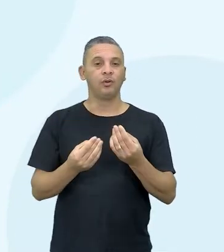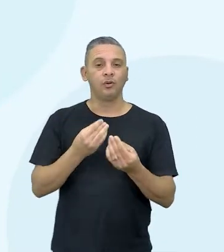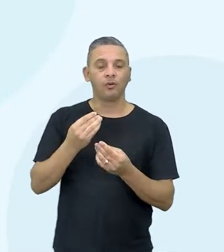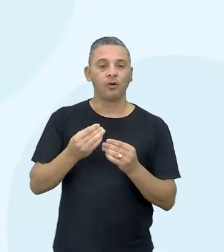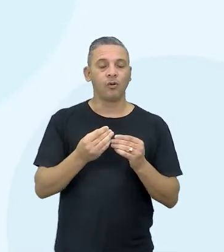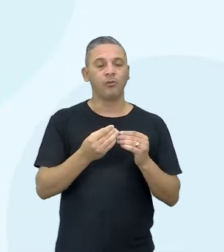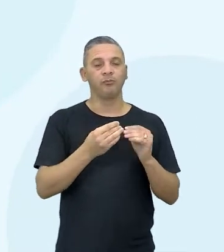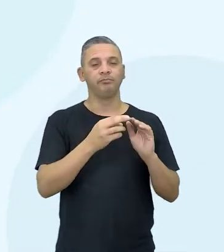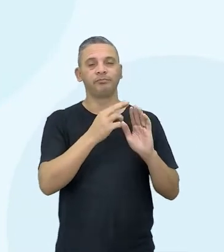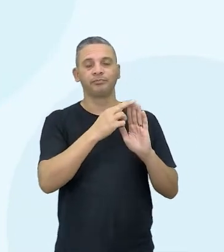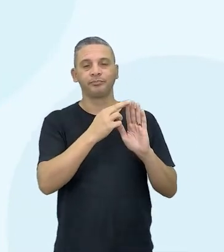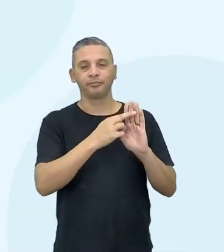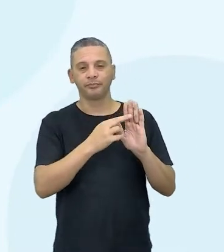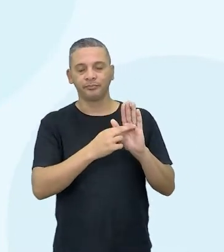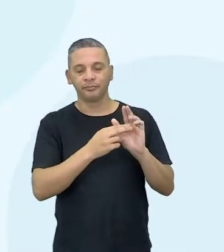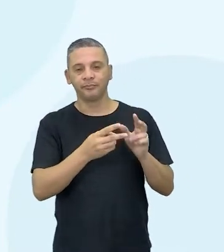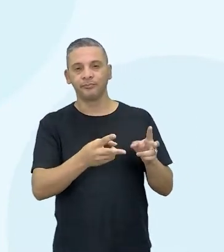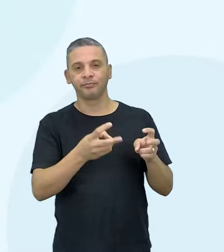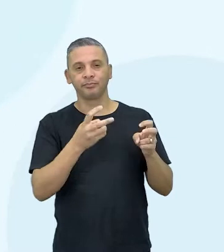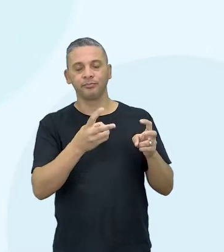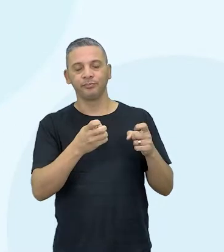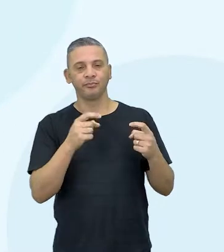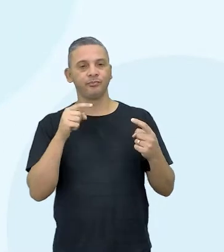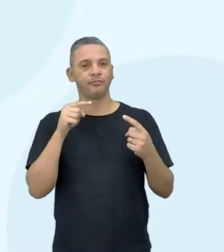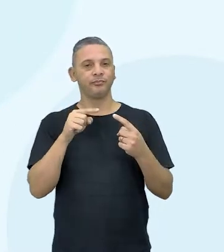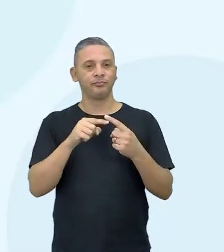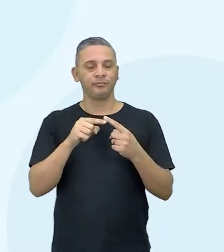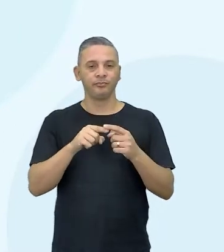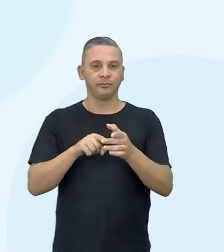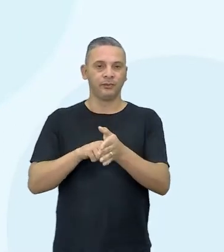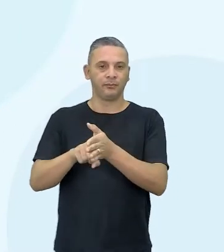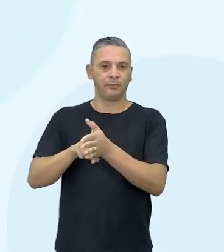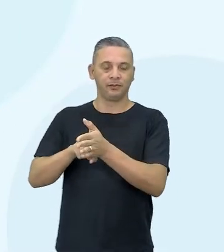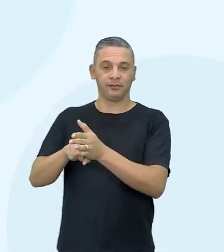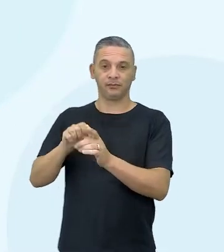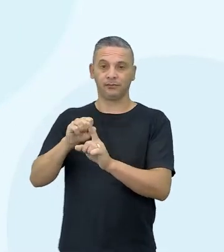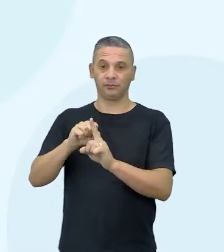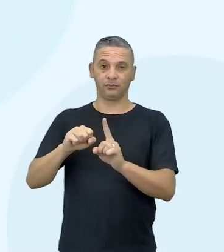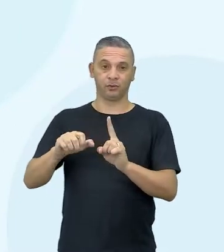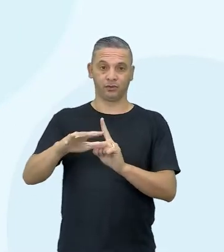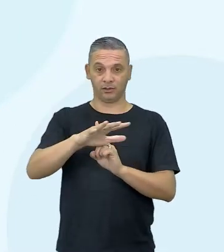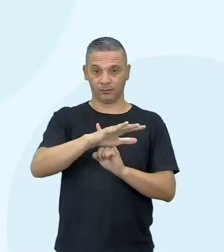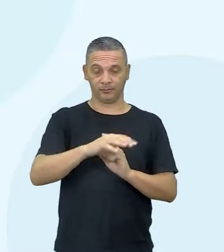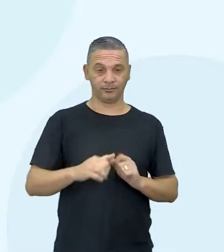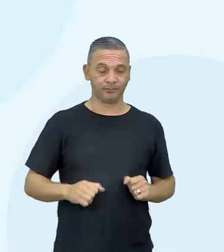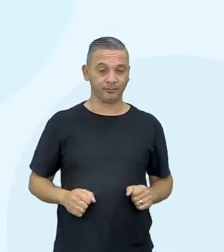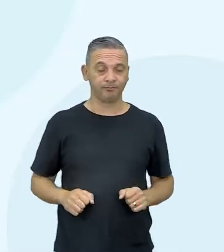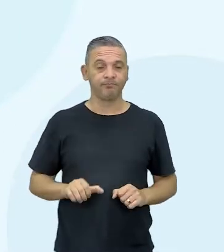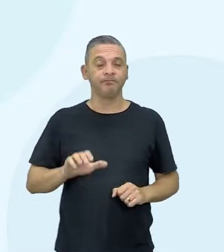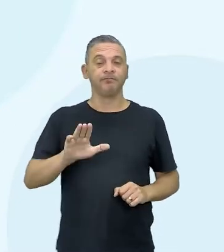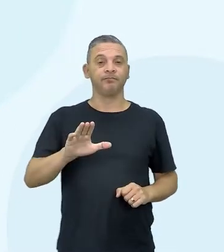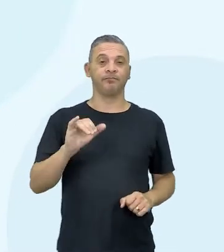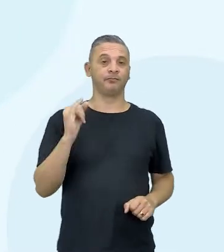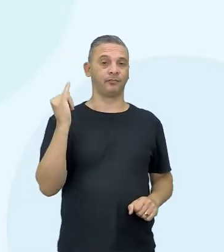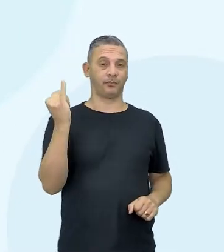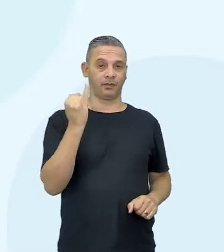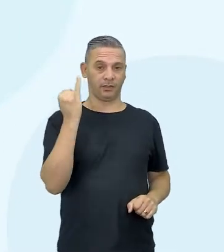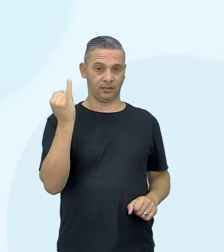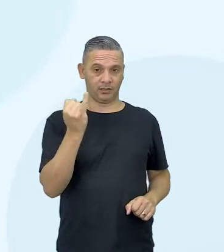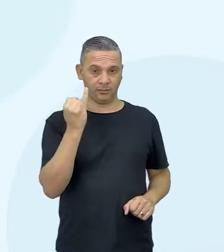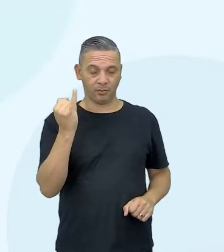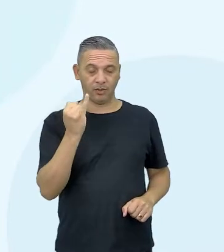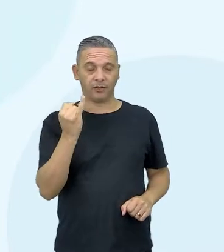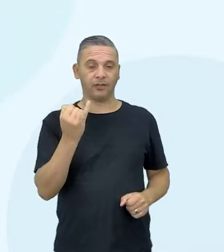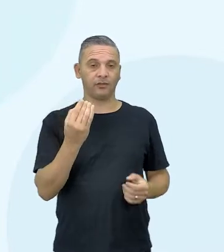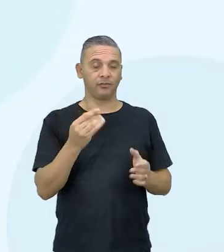elencar questões e coletar dados para realizar uma pesquisa social. Porém, tão importantes quanto o método